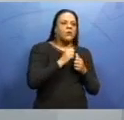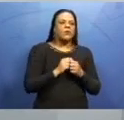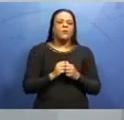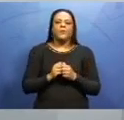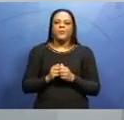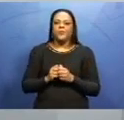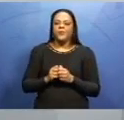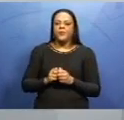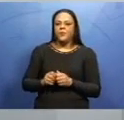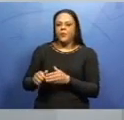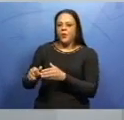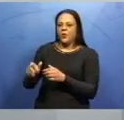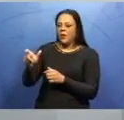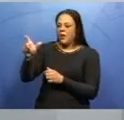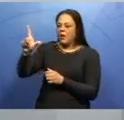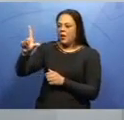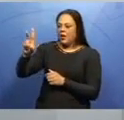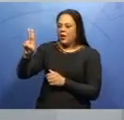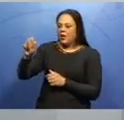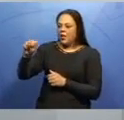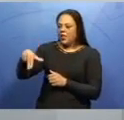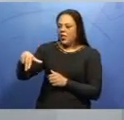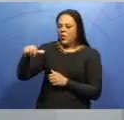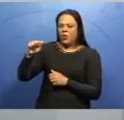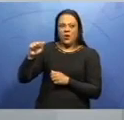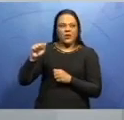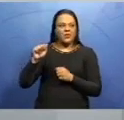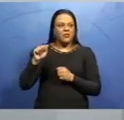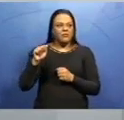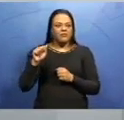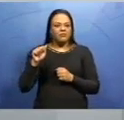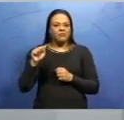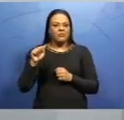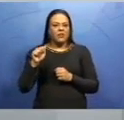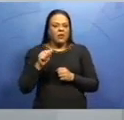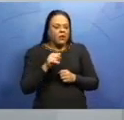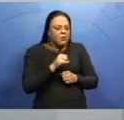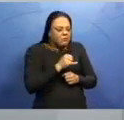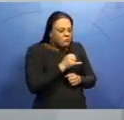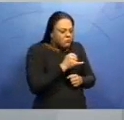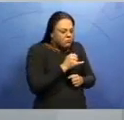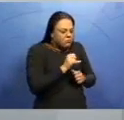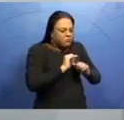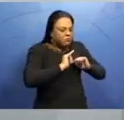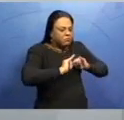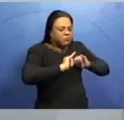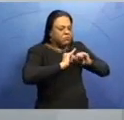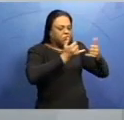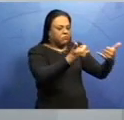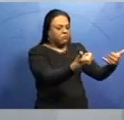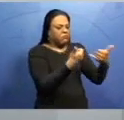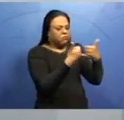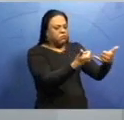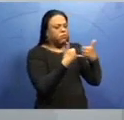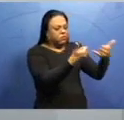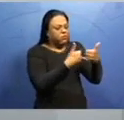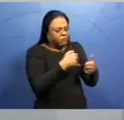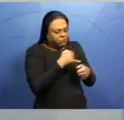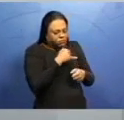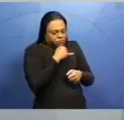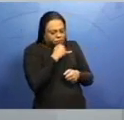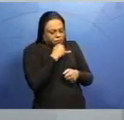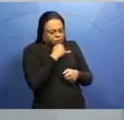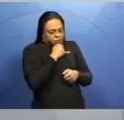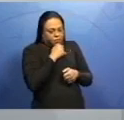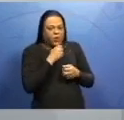Luana, estou triste com a notícia. Ficou triste com a notícia